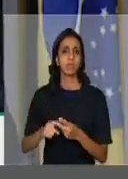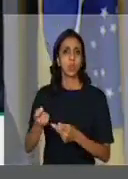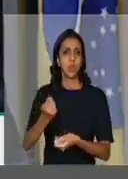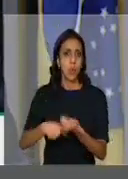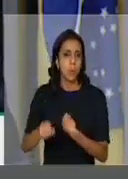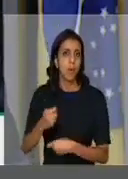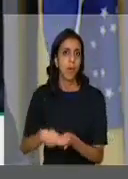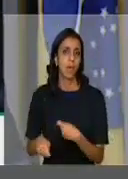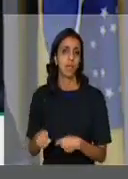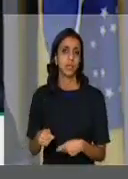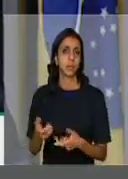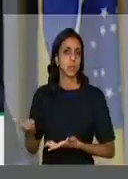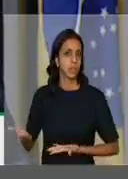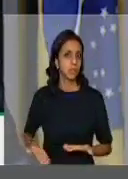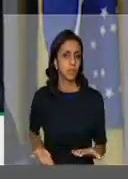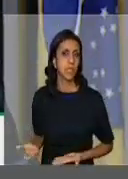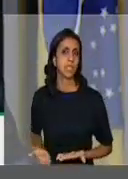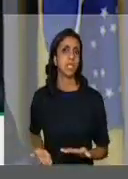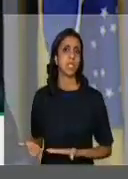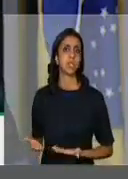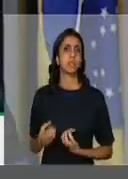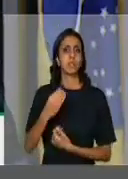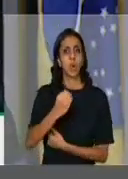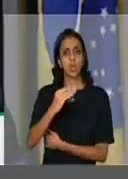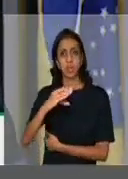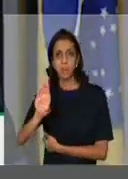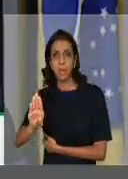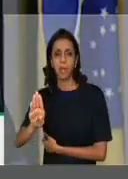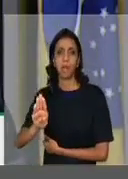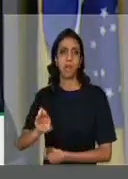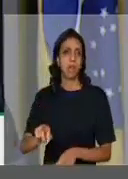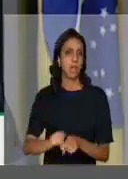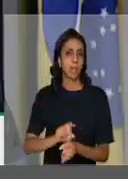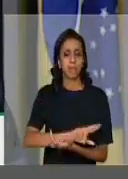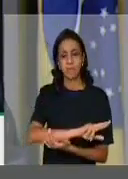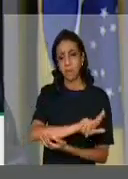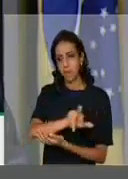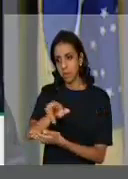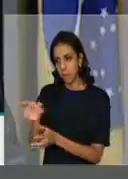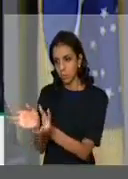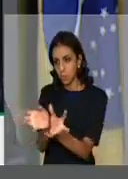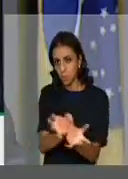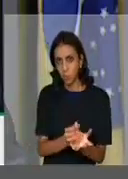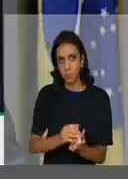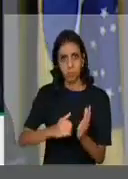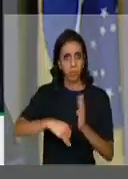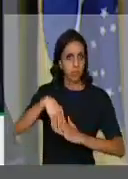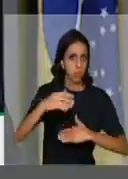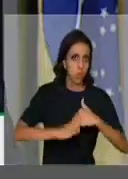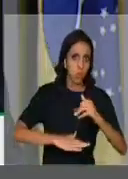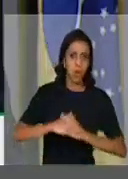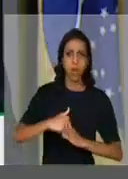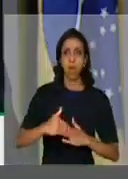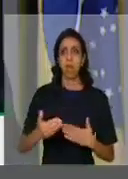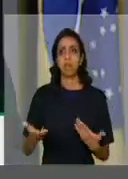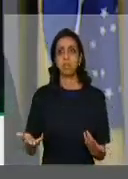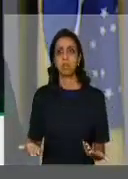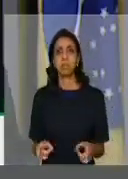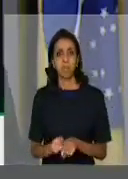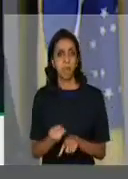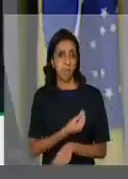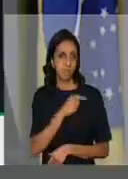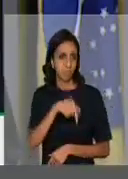do comércio, de serviço, da OCB, de todas as entidades profissionais que se